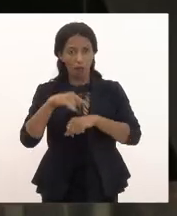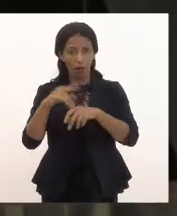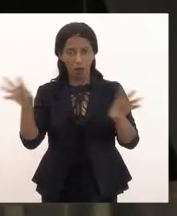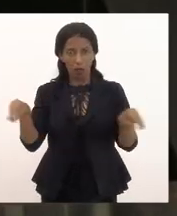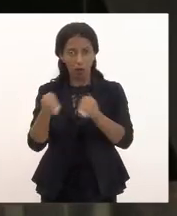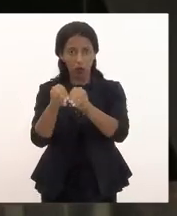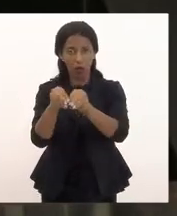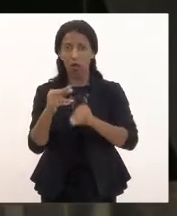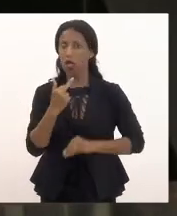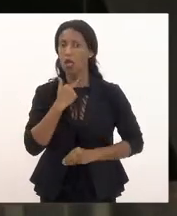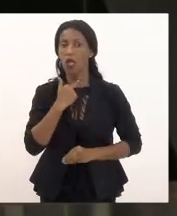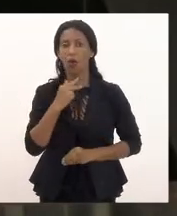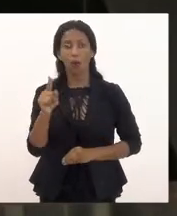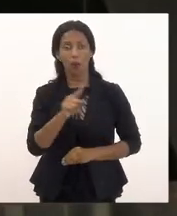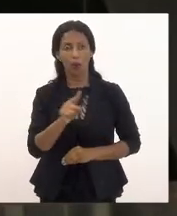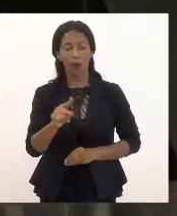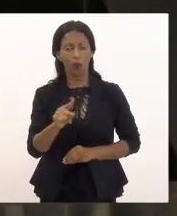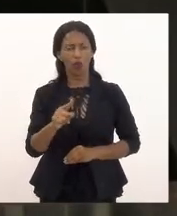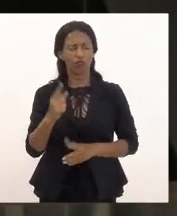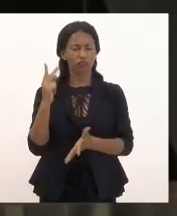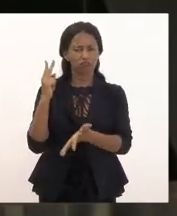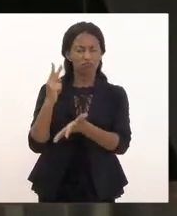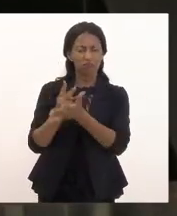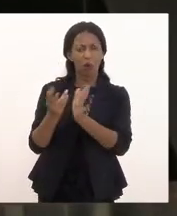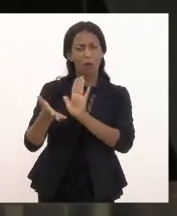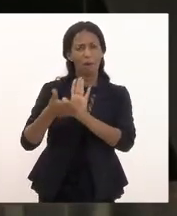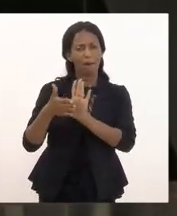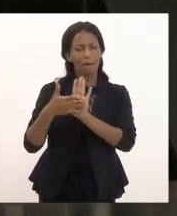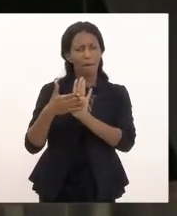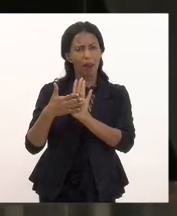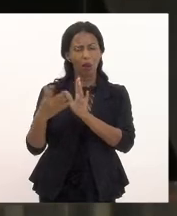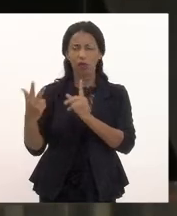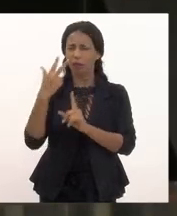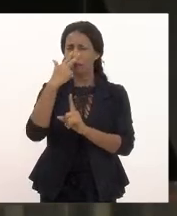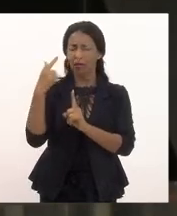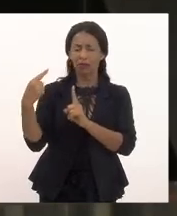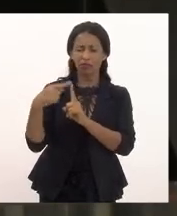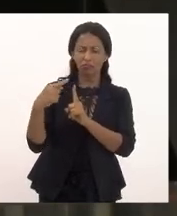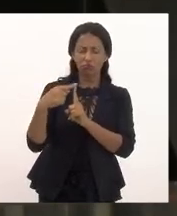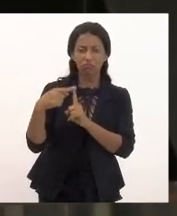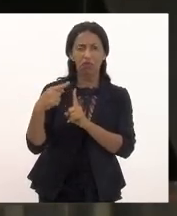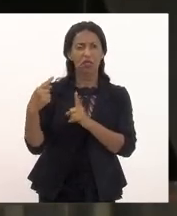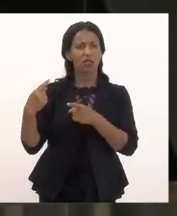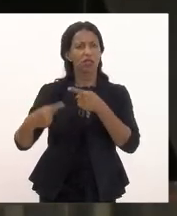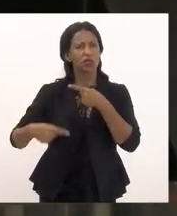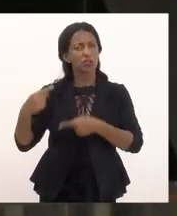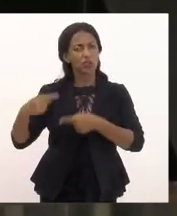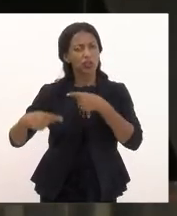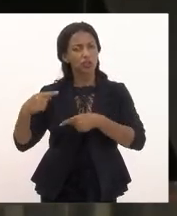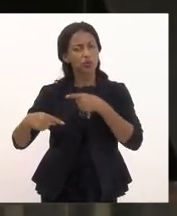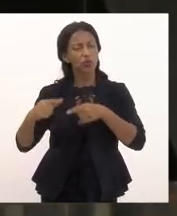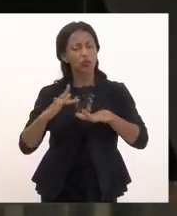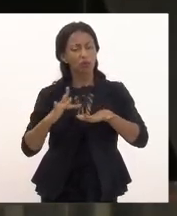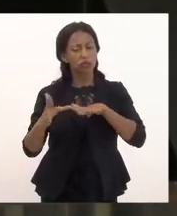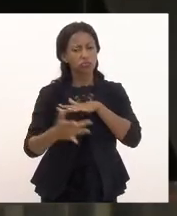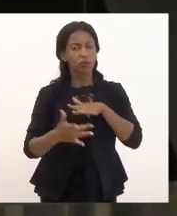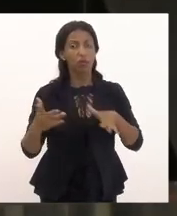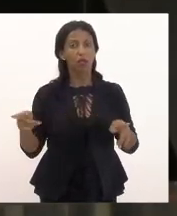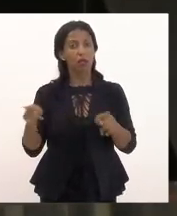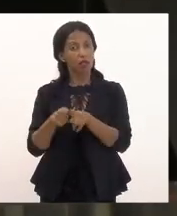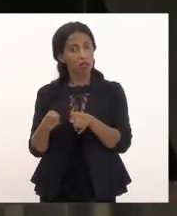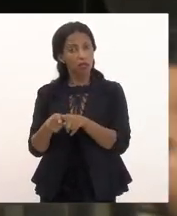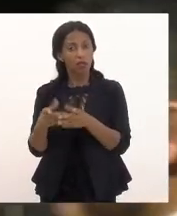Márcio Galberto, tem sido constantemente objeto de discussão nas nossas redes sociais.